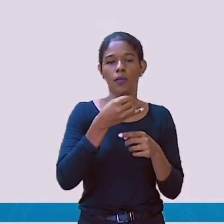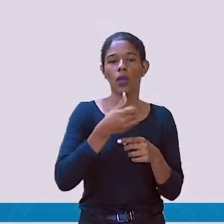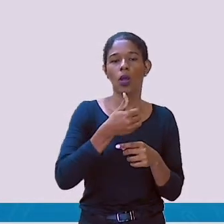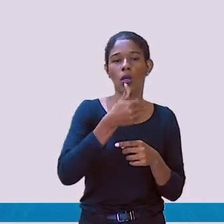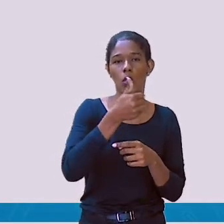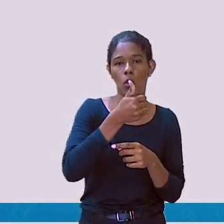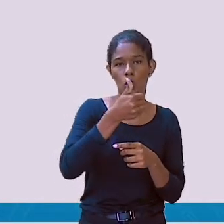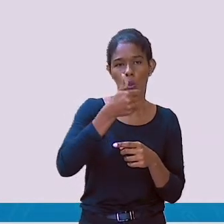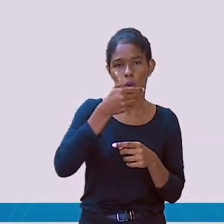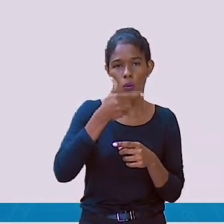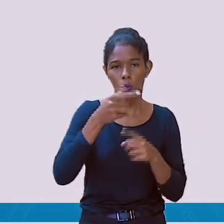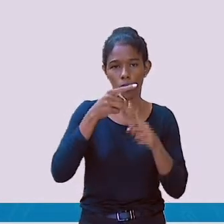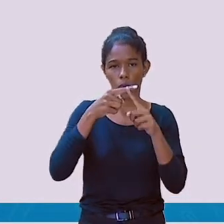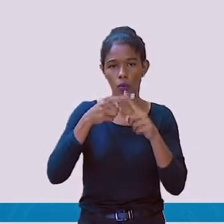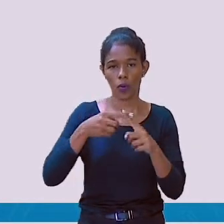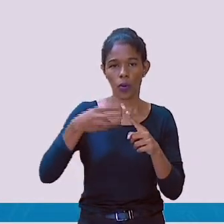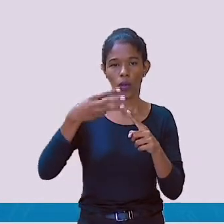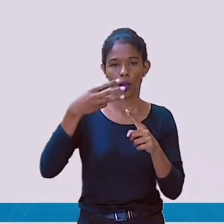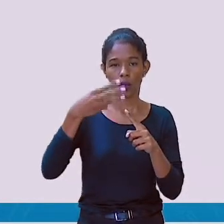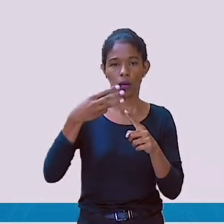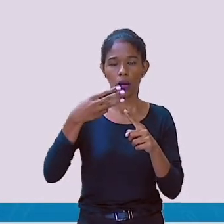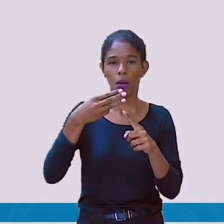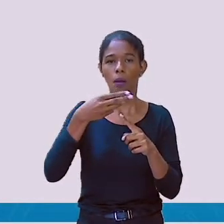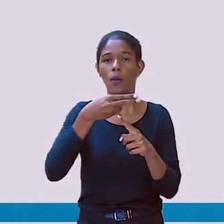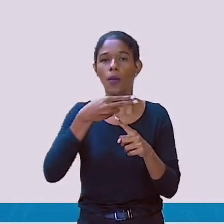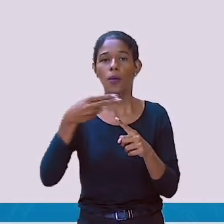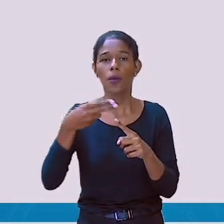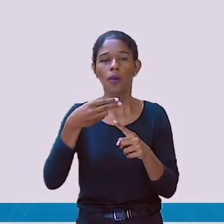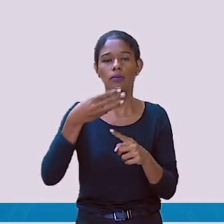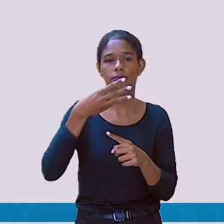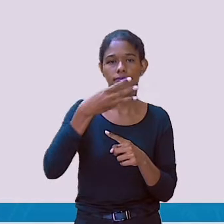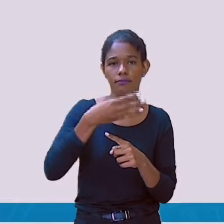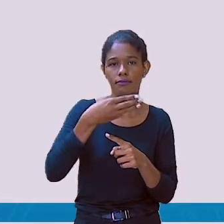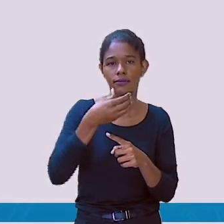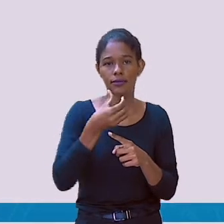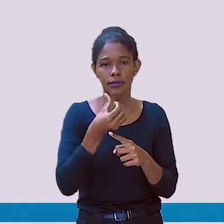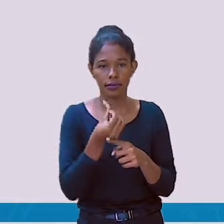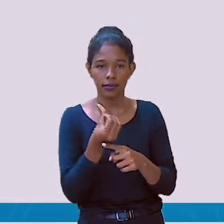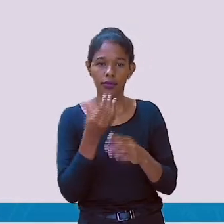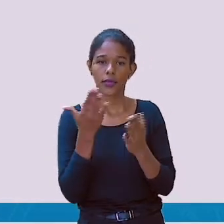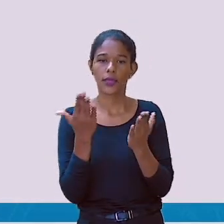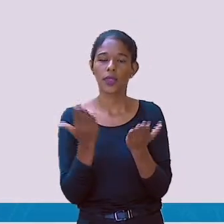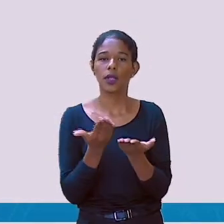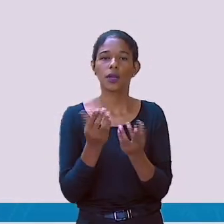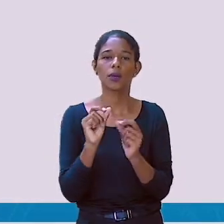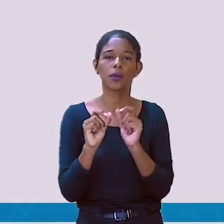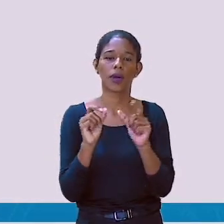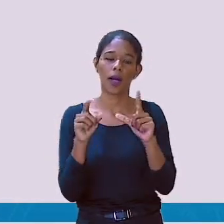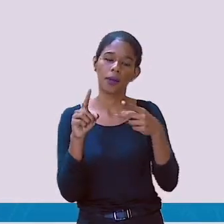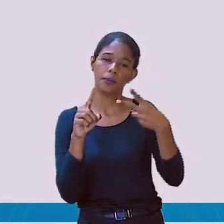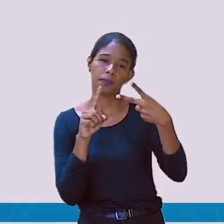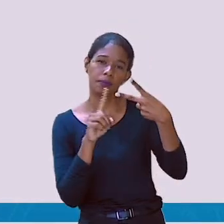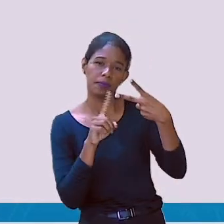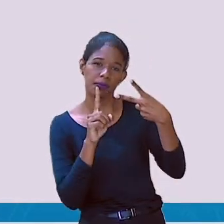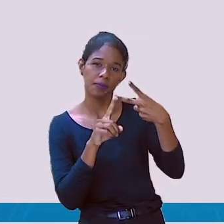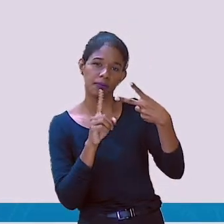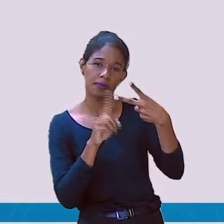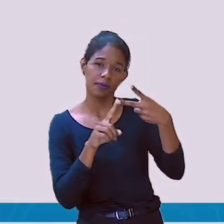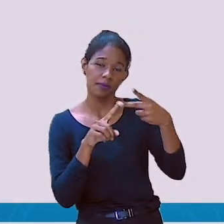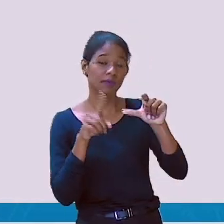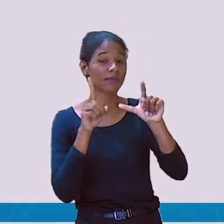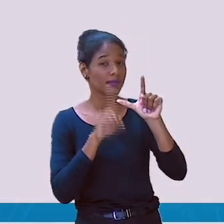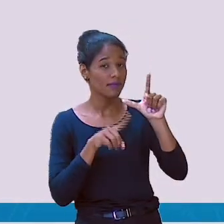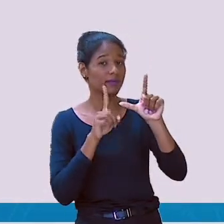1, 3. Então, eu vou ter 36. Agora, eu vou resolver a parte literal. Vejam que eu tenho